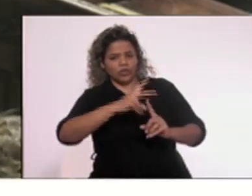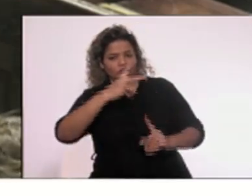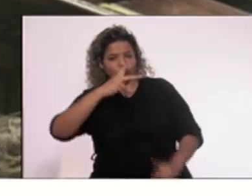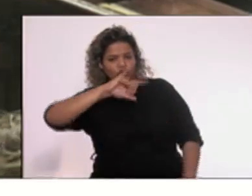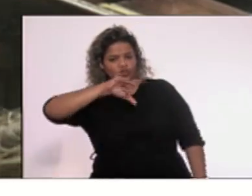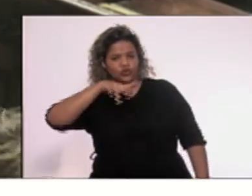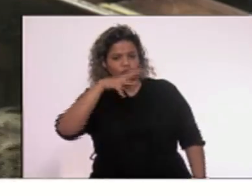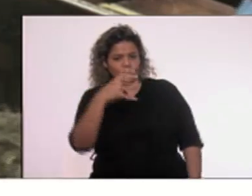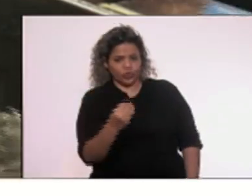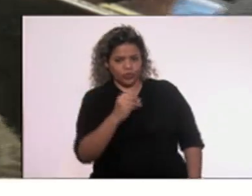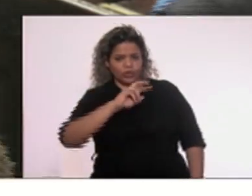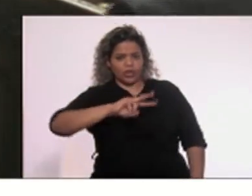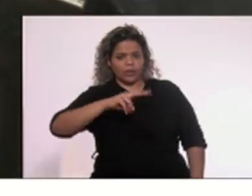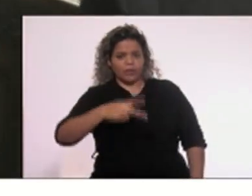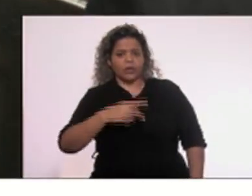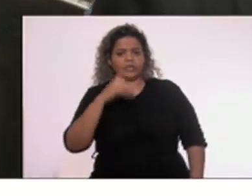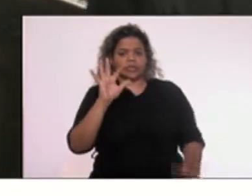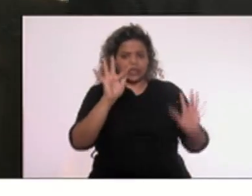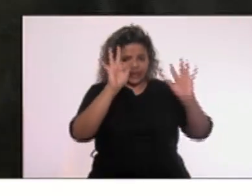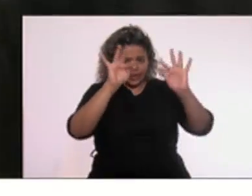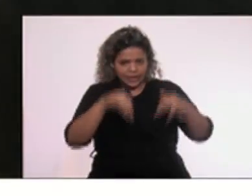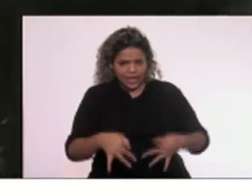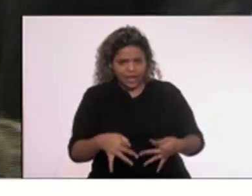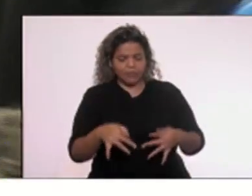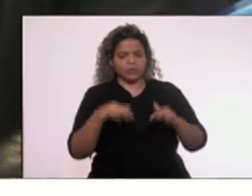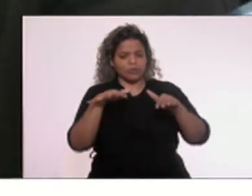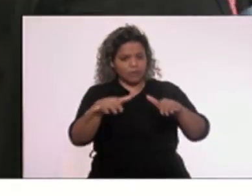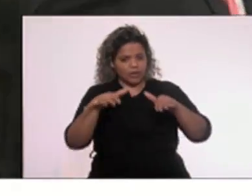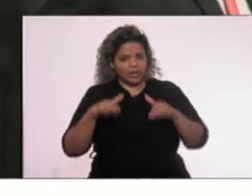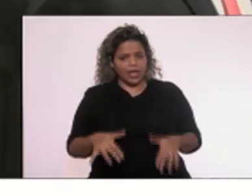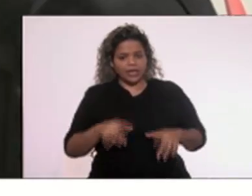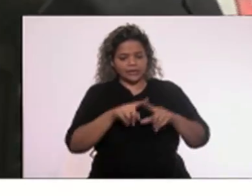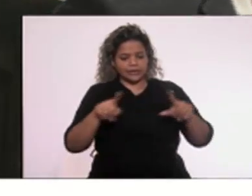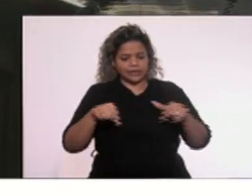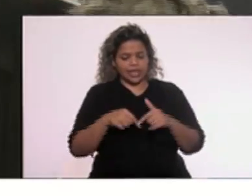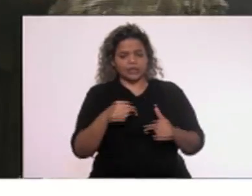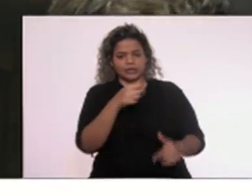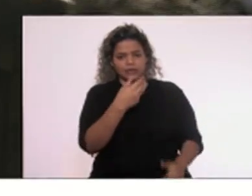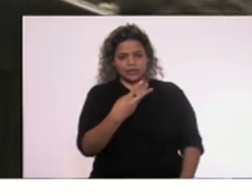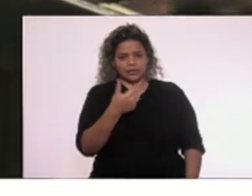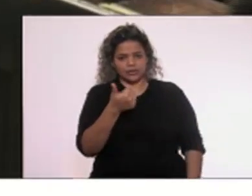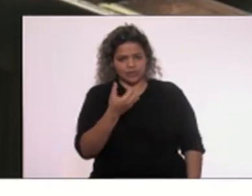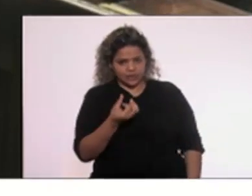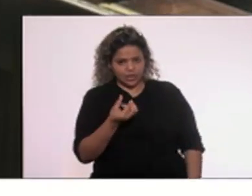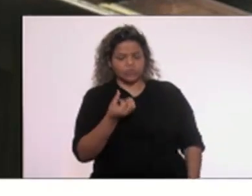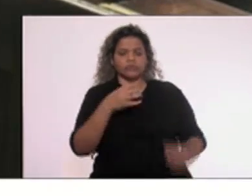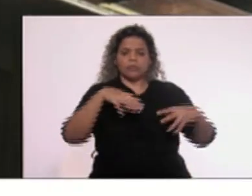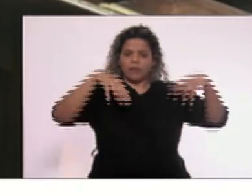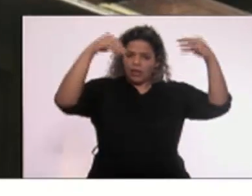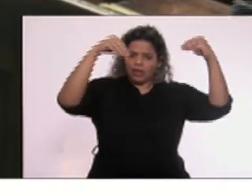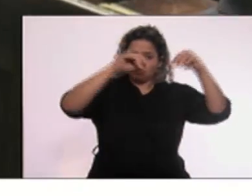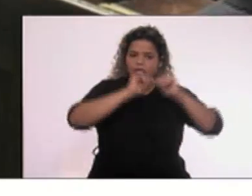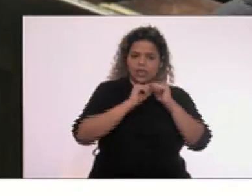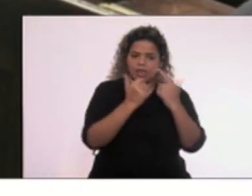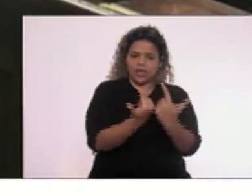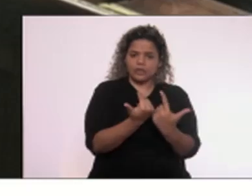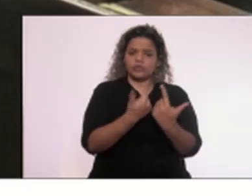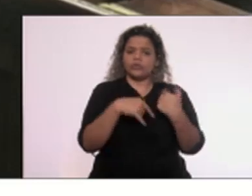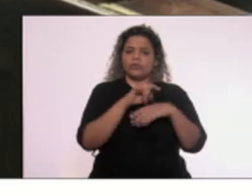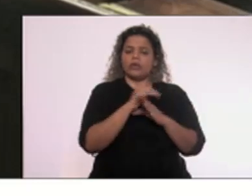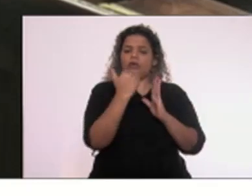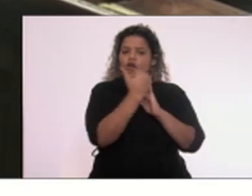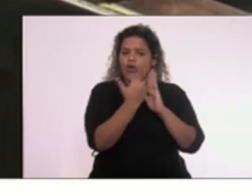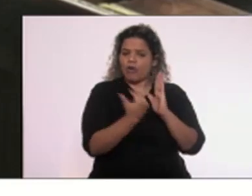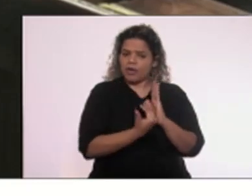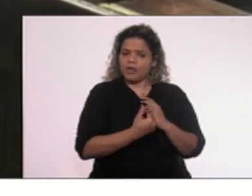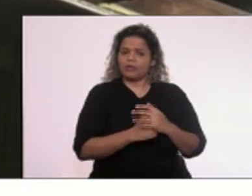julho, para logo após o término dessa sessão plenária, na sala 316 do Palácio Tiradentes, sede do Poder Legislativo, com a seguinte ordem do